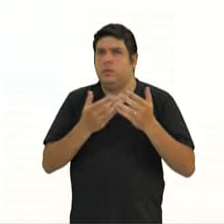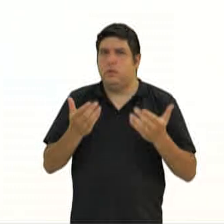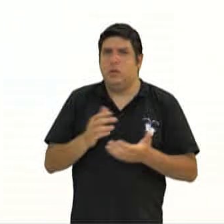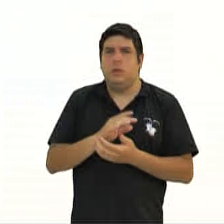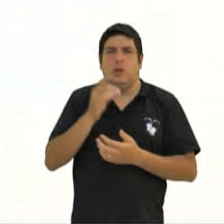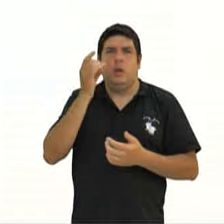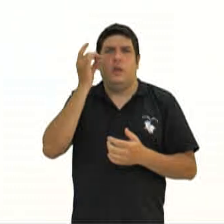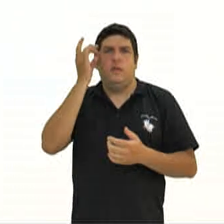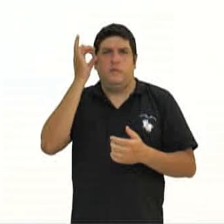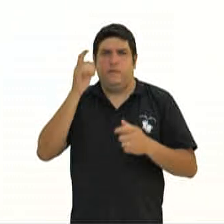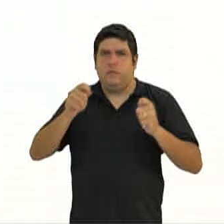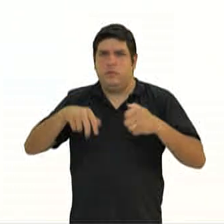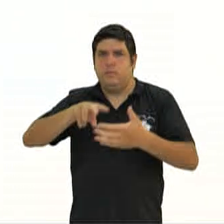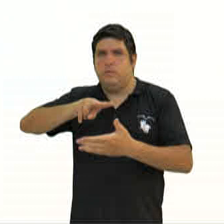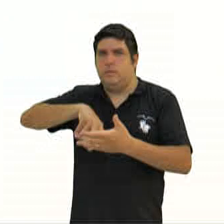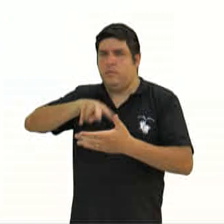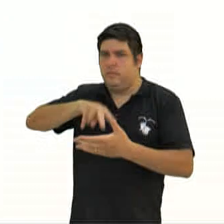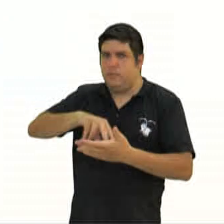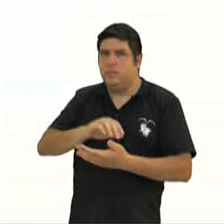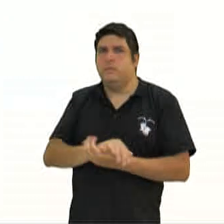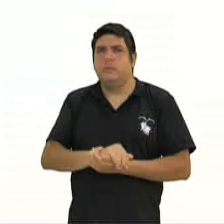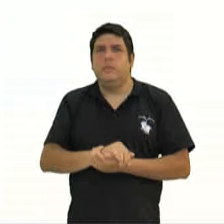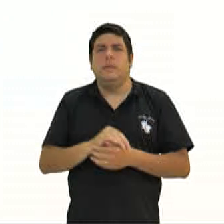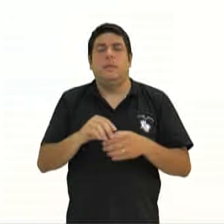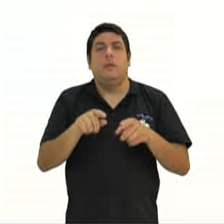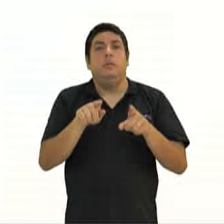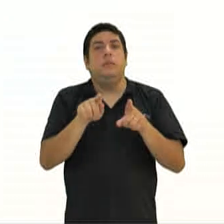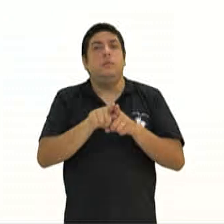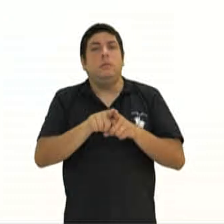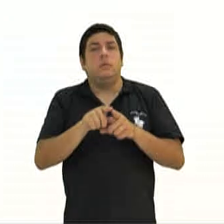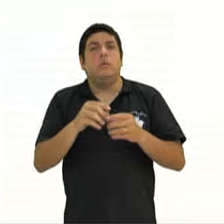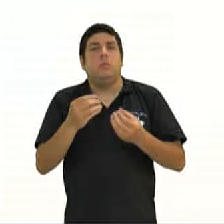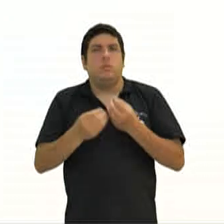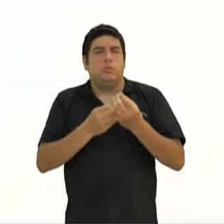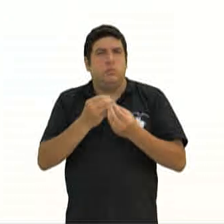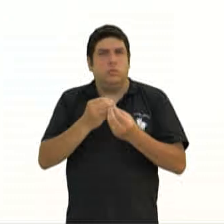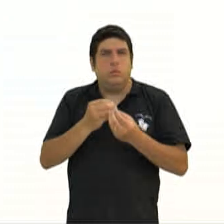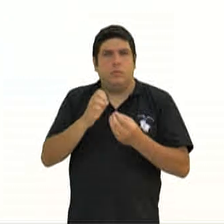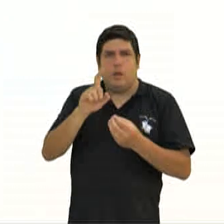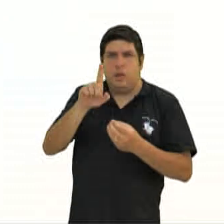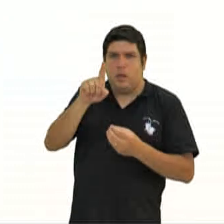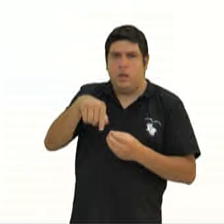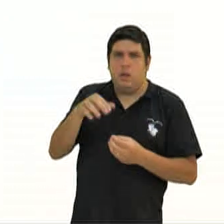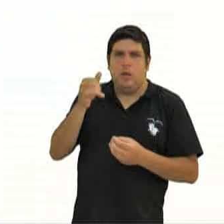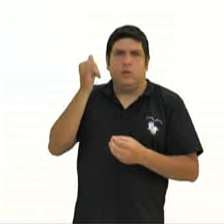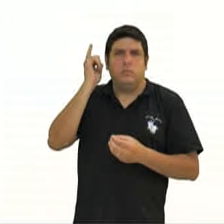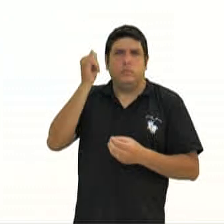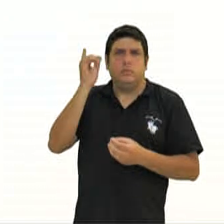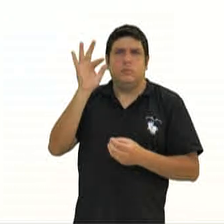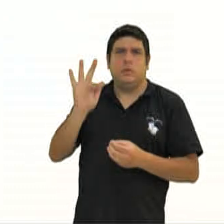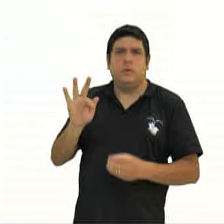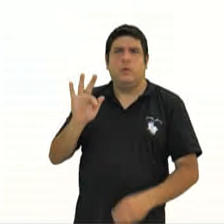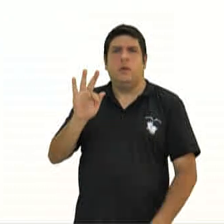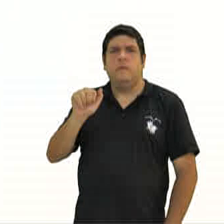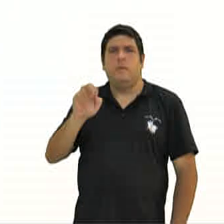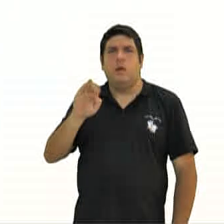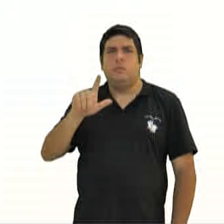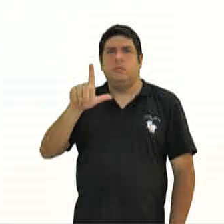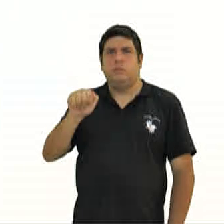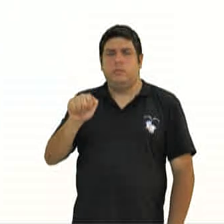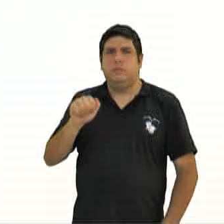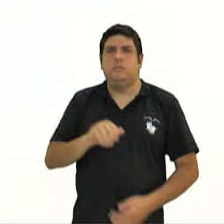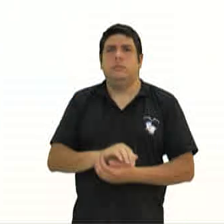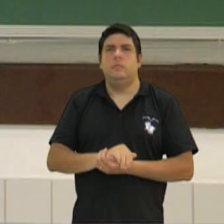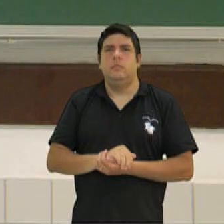facilita bastante a nossa interpretação. E ele traz uma pequena fábula, tá ok? Então a galera aí que já estudou